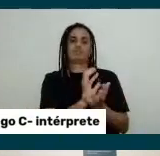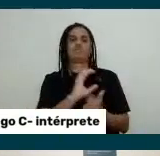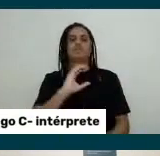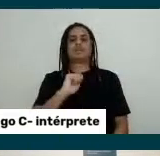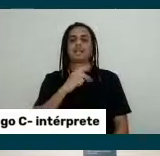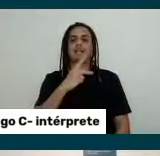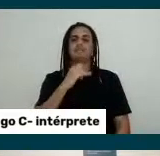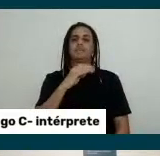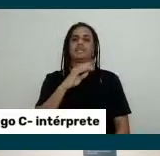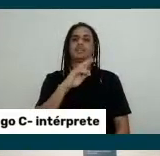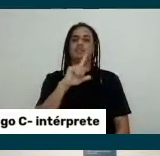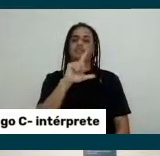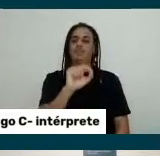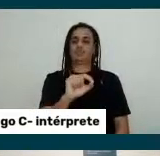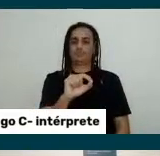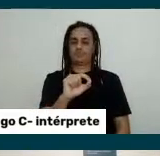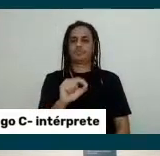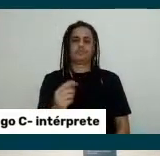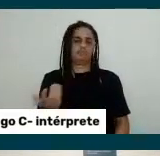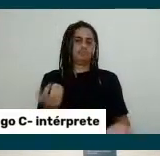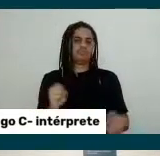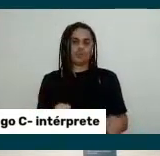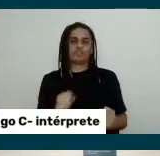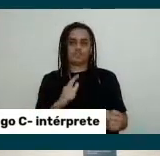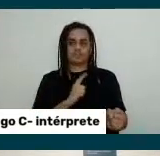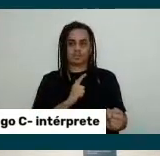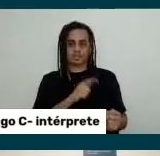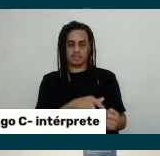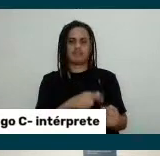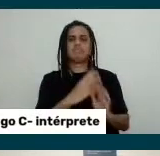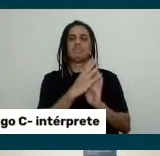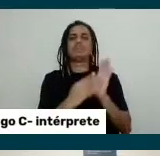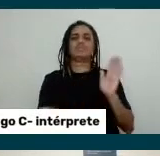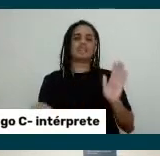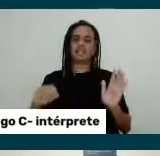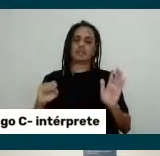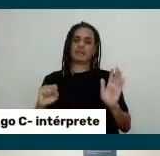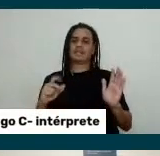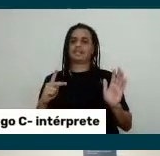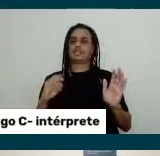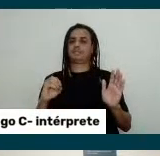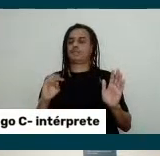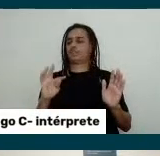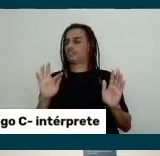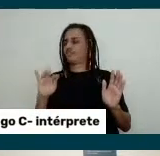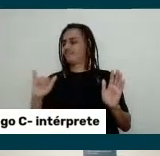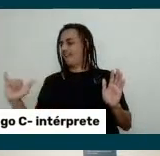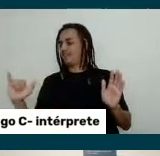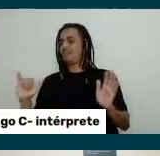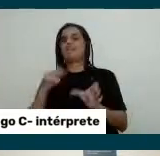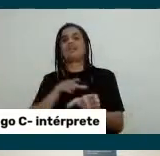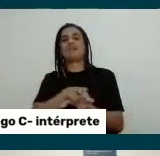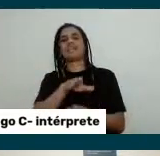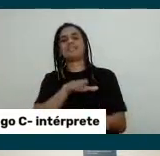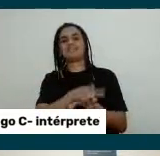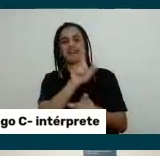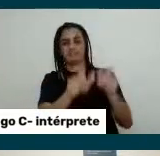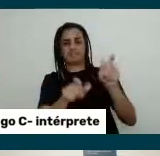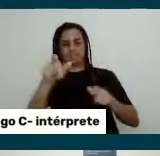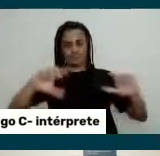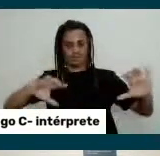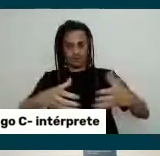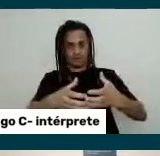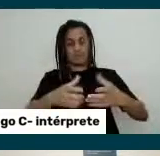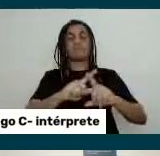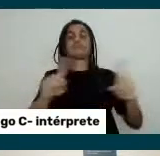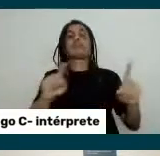modelo Spotify, né? Você tem o modelo de chapter, mas ele funciona no sentido de orientar o desenvolvimento das tecnologias. Mas os profissionais, as pessoas